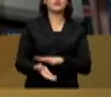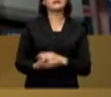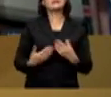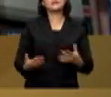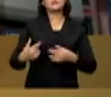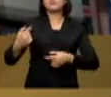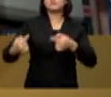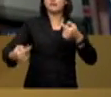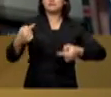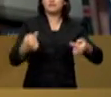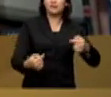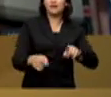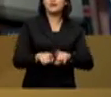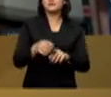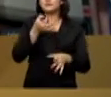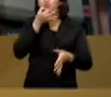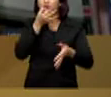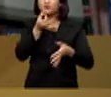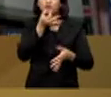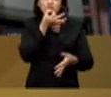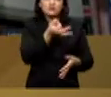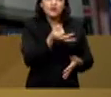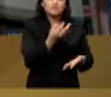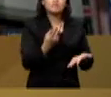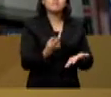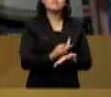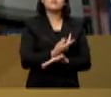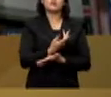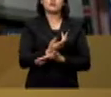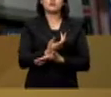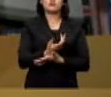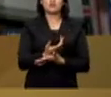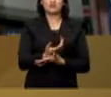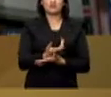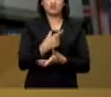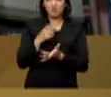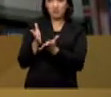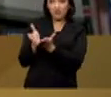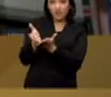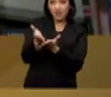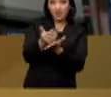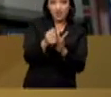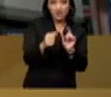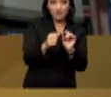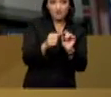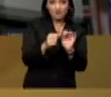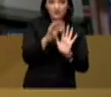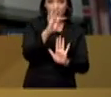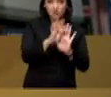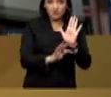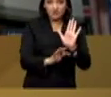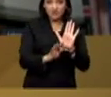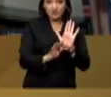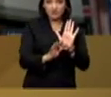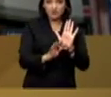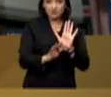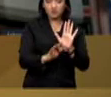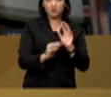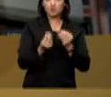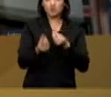sugestões referidas acima, apresentamos a seguinte tabela com as situações